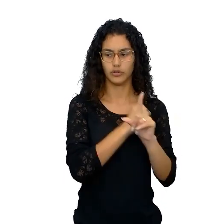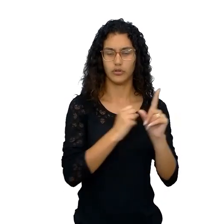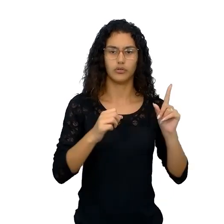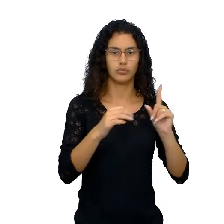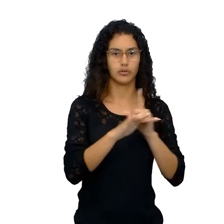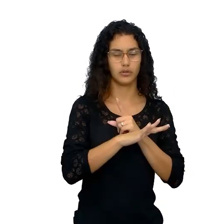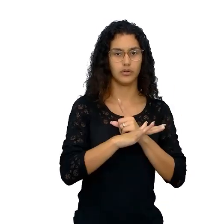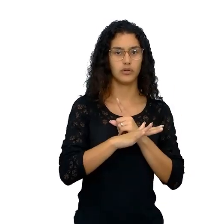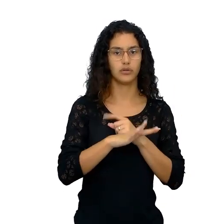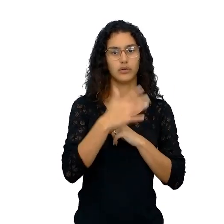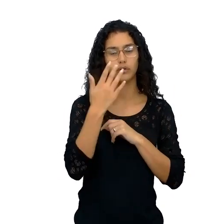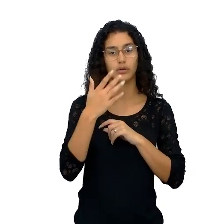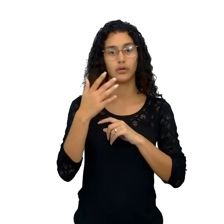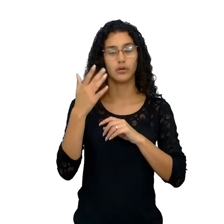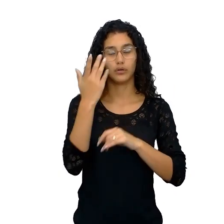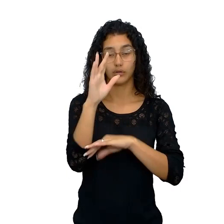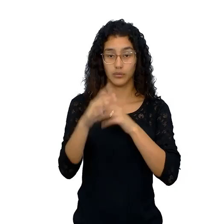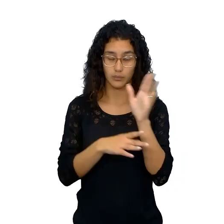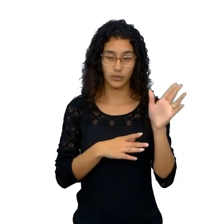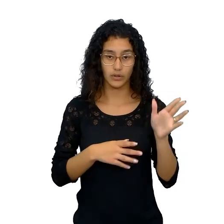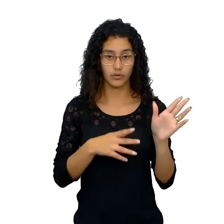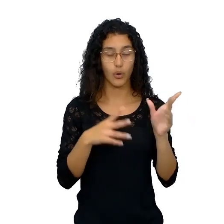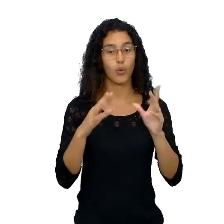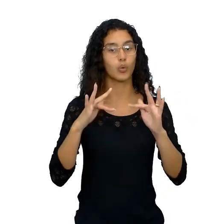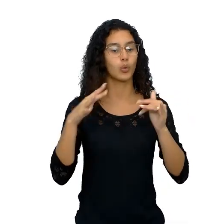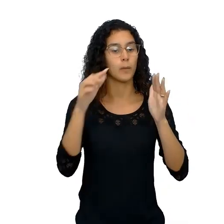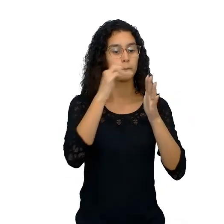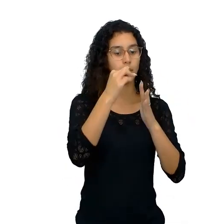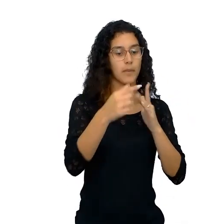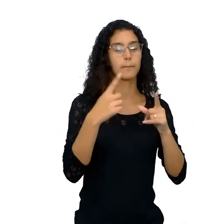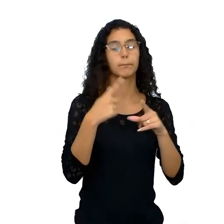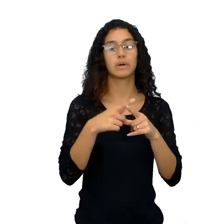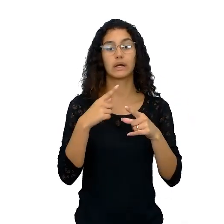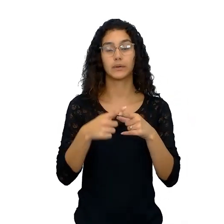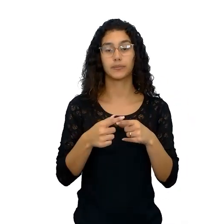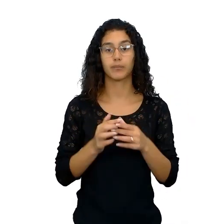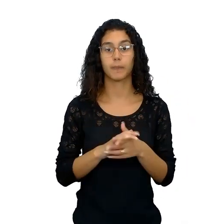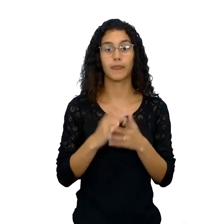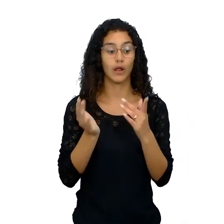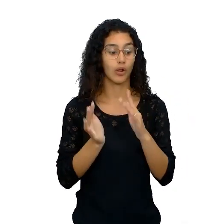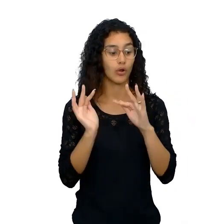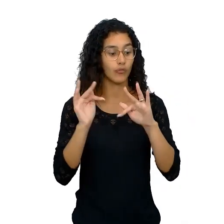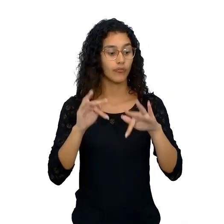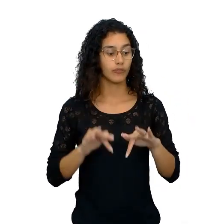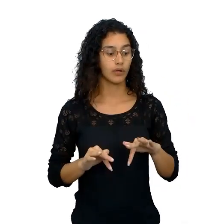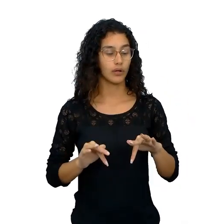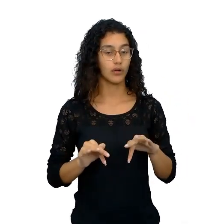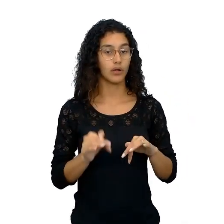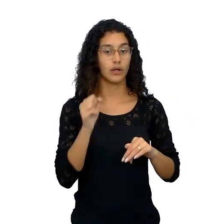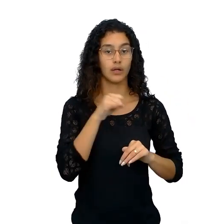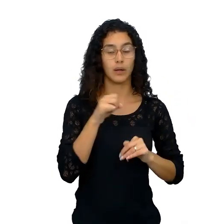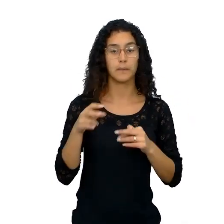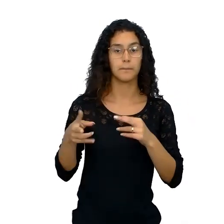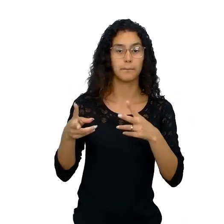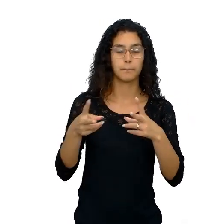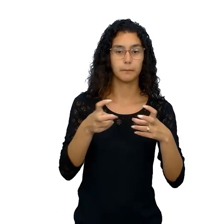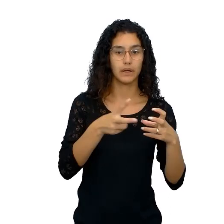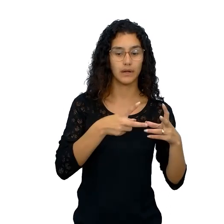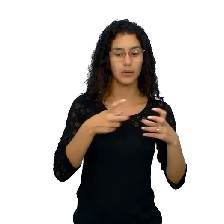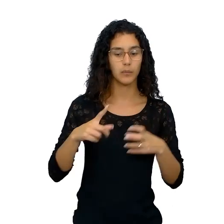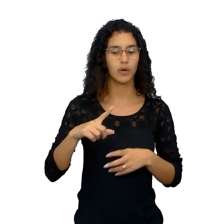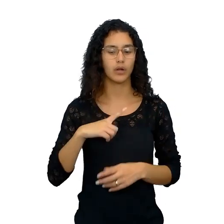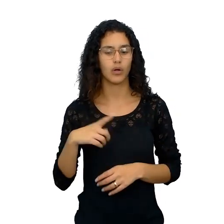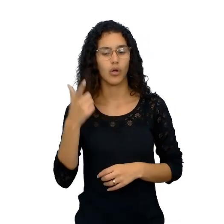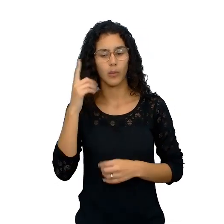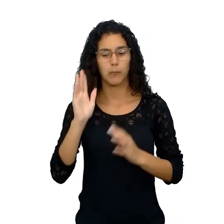e ambiente? Então, então vocês vão aí pontuando. Por quê, né? Porque no final das contas, se vocês percebem que vocês estão